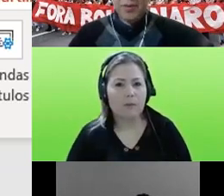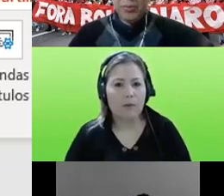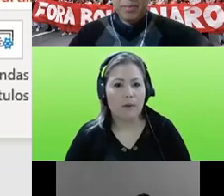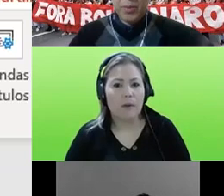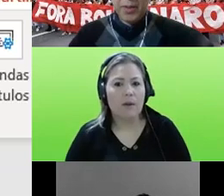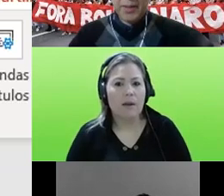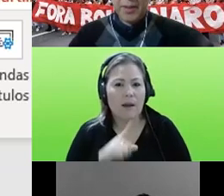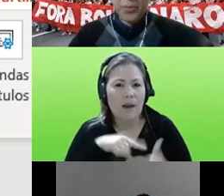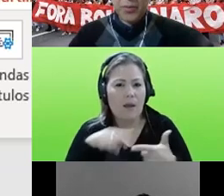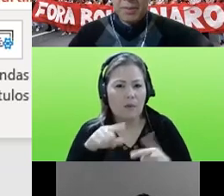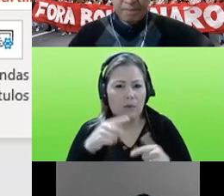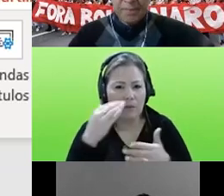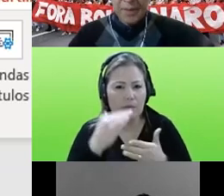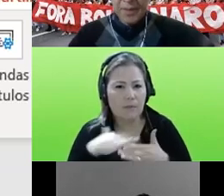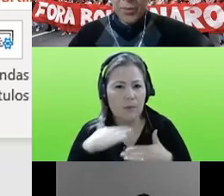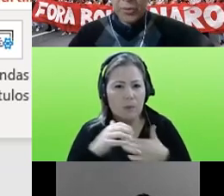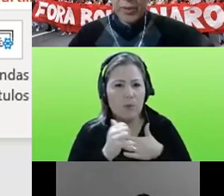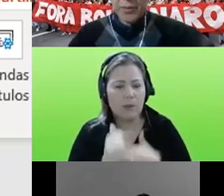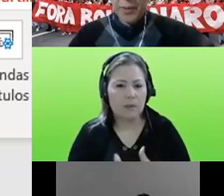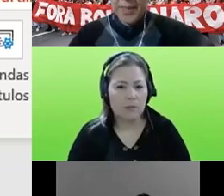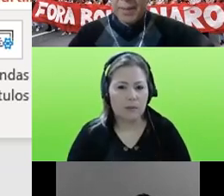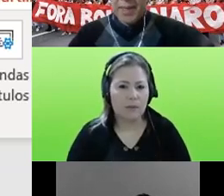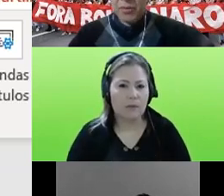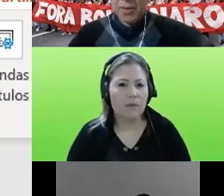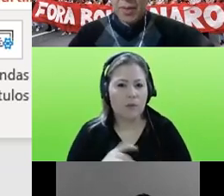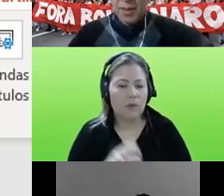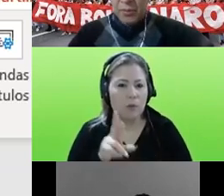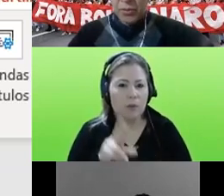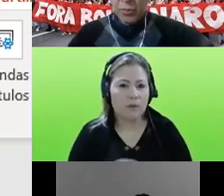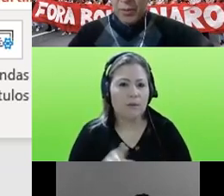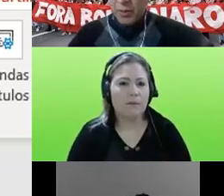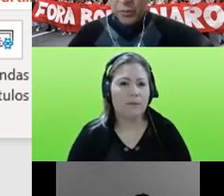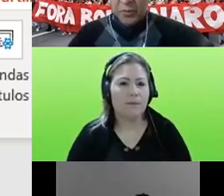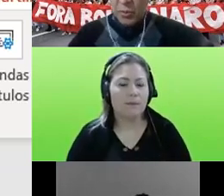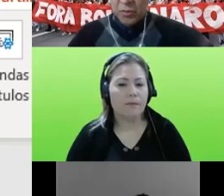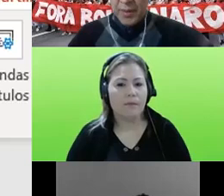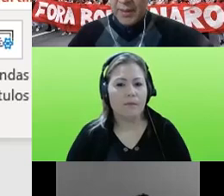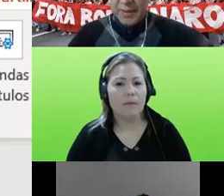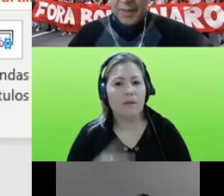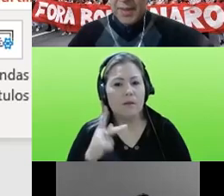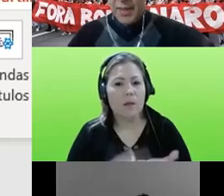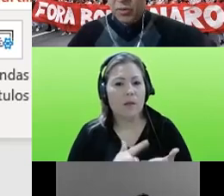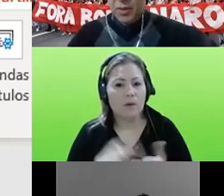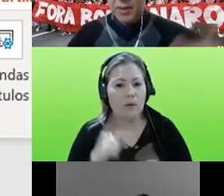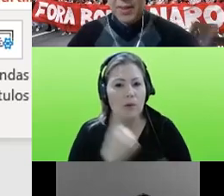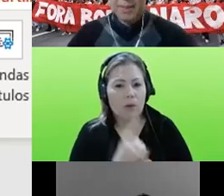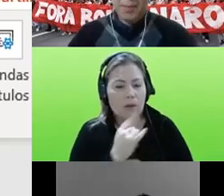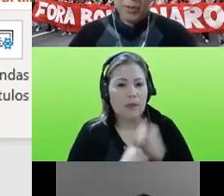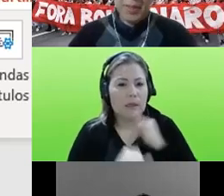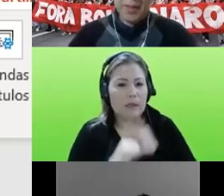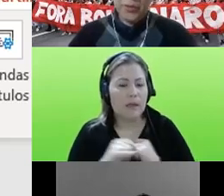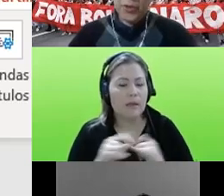que vem do meu orientador de doutorado, Ken Baines, no seu livro que vocês encontram aí na internet e